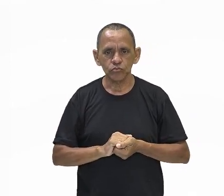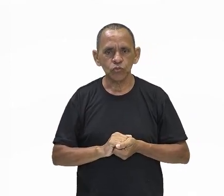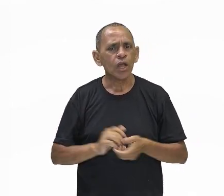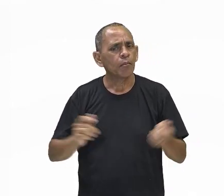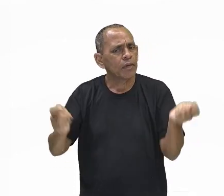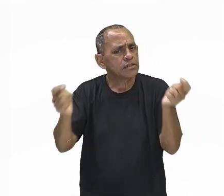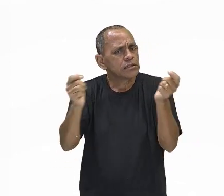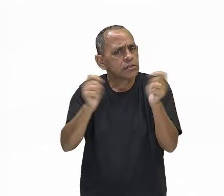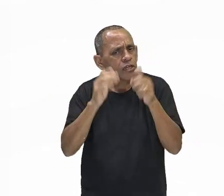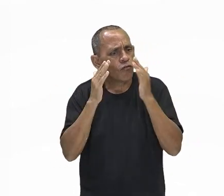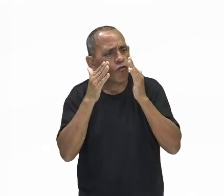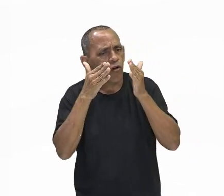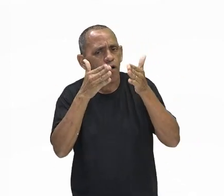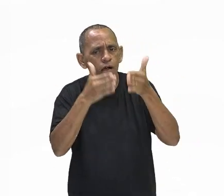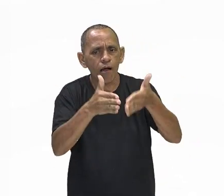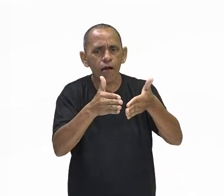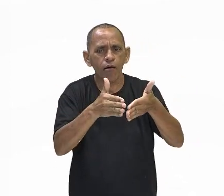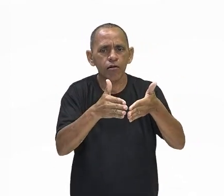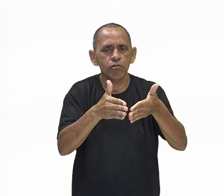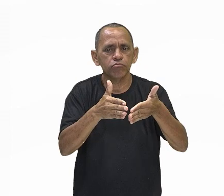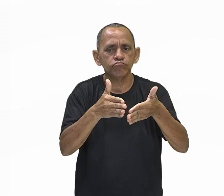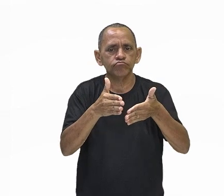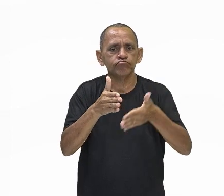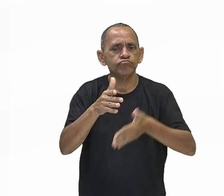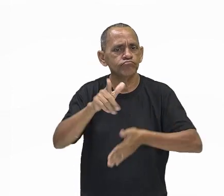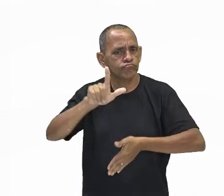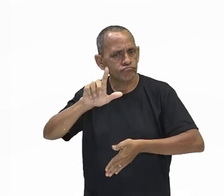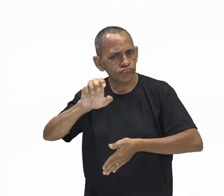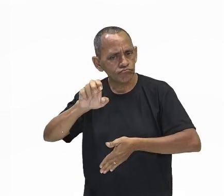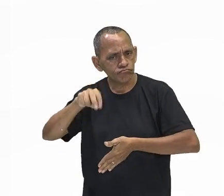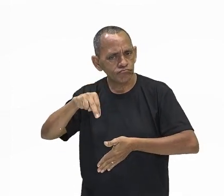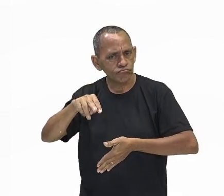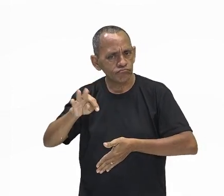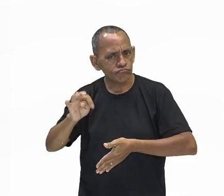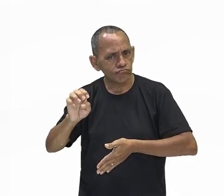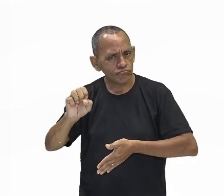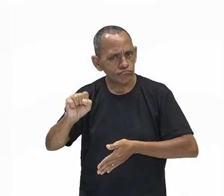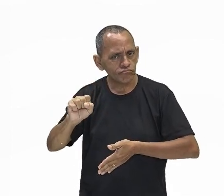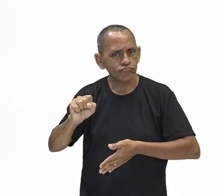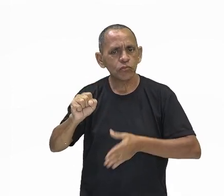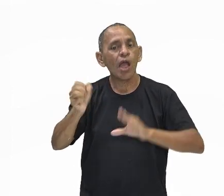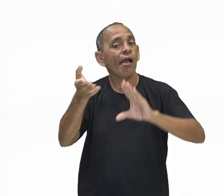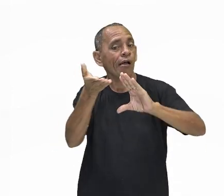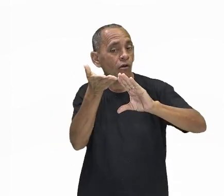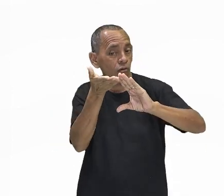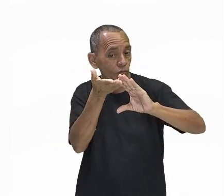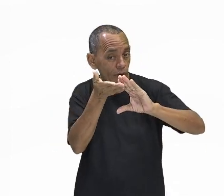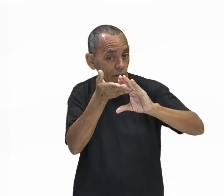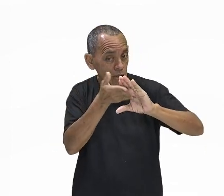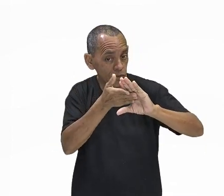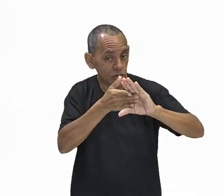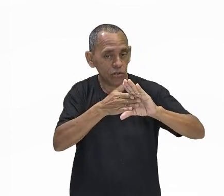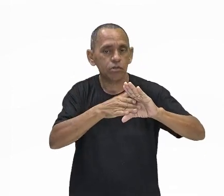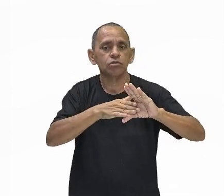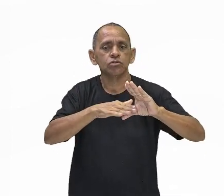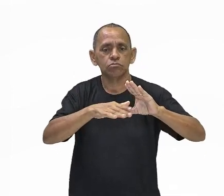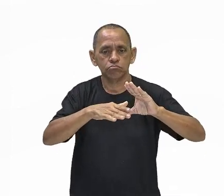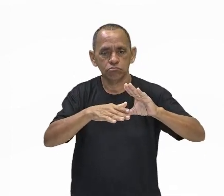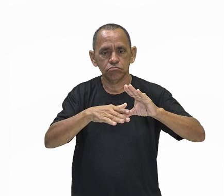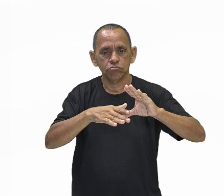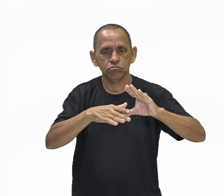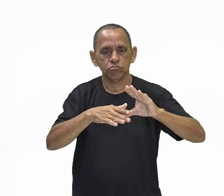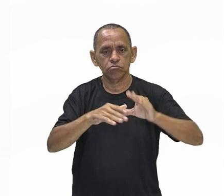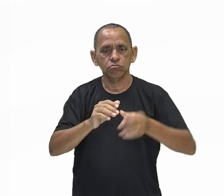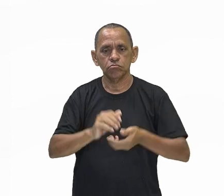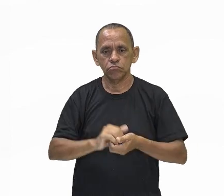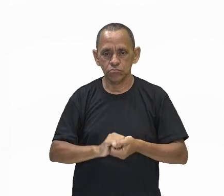Exemplo, qual a potência focal de uma lente convergente? Lente convergente é o quê? É uma lente positiva, não é? De